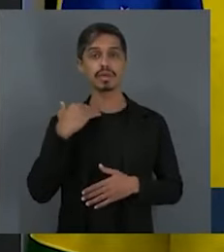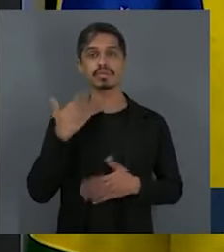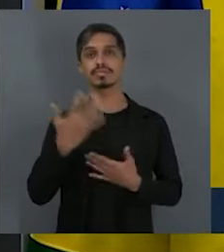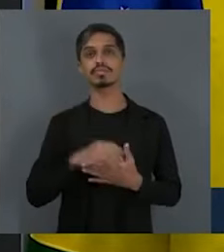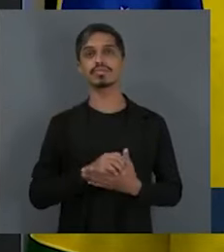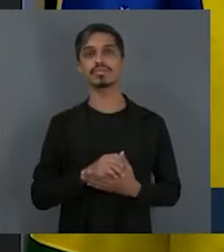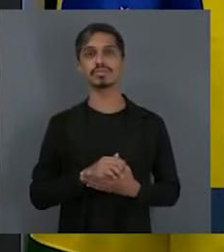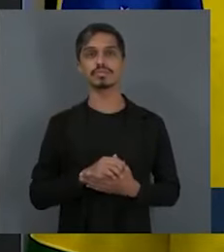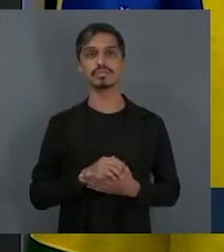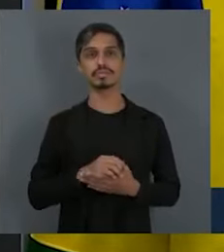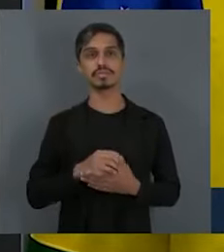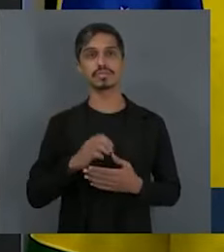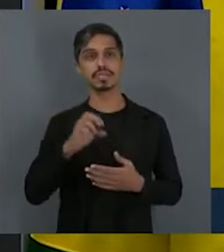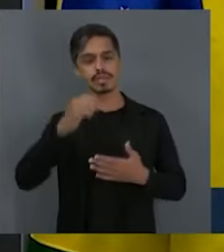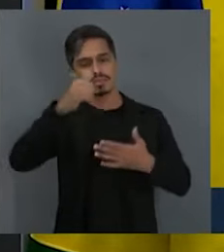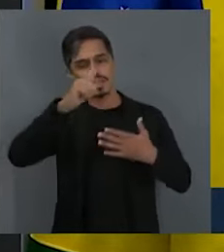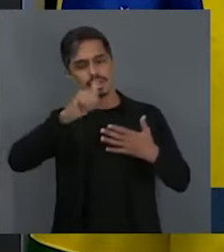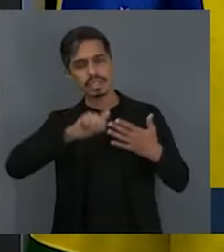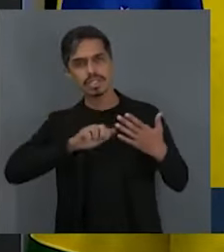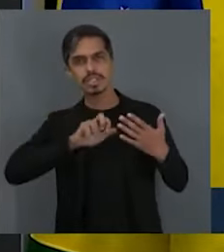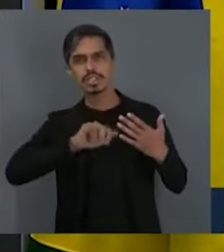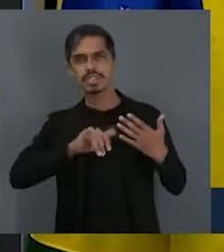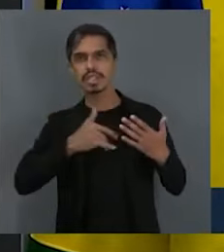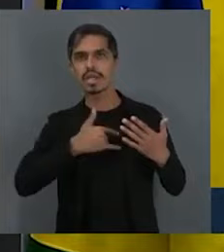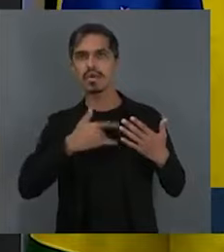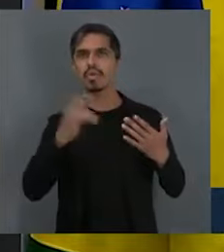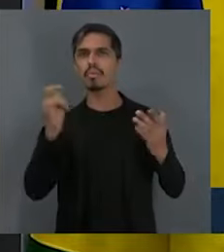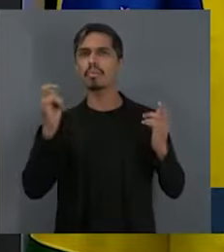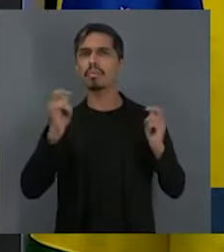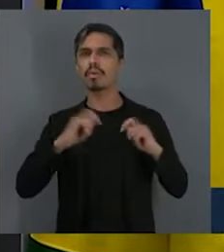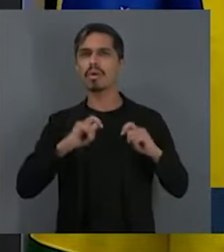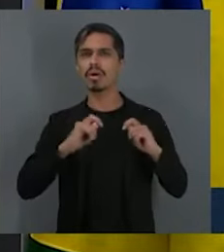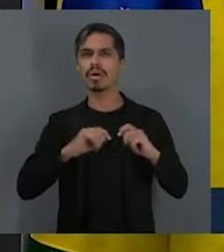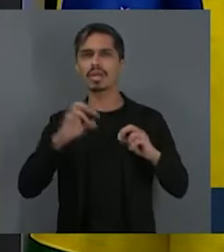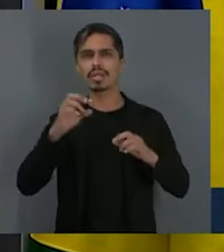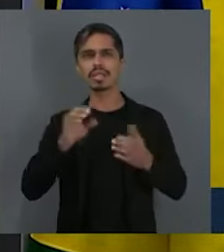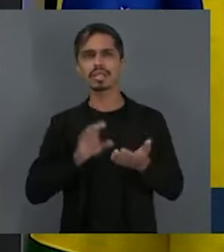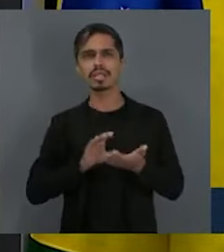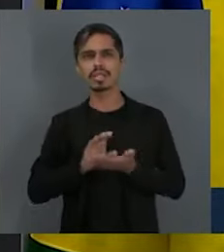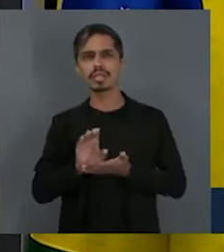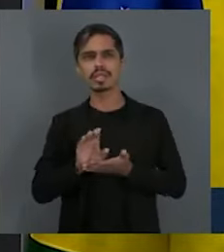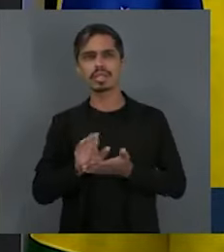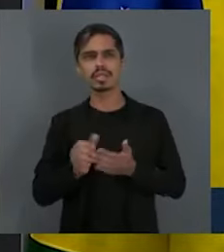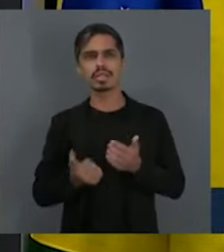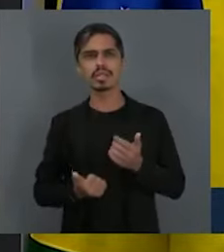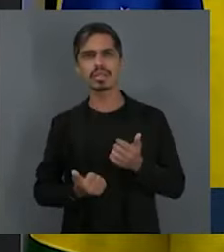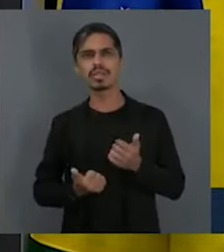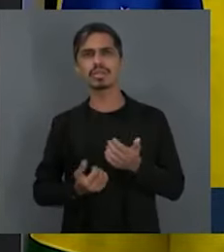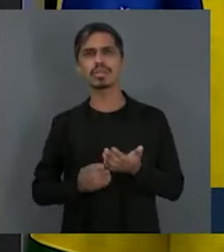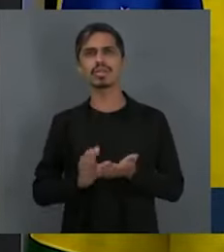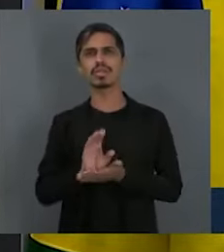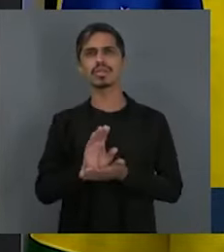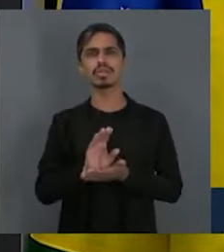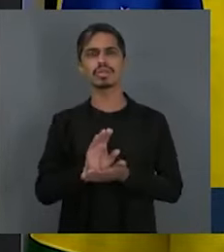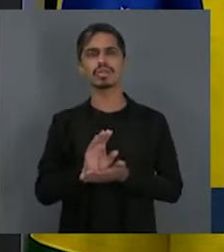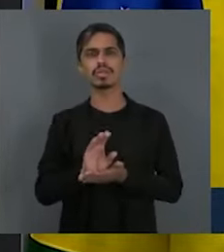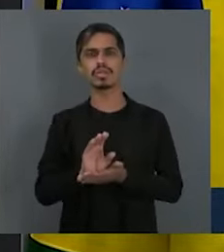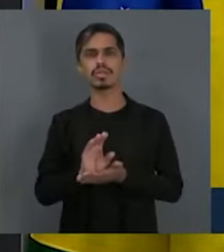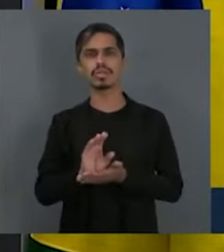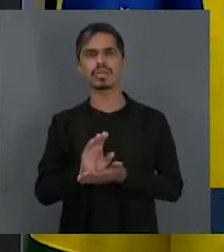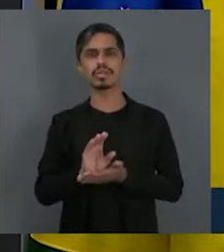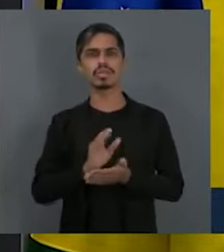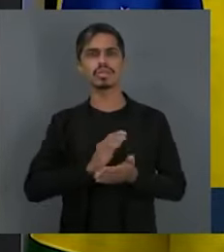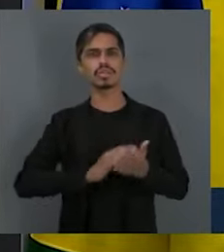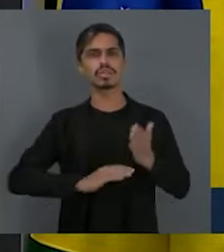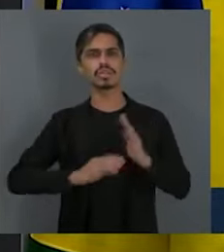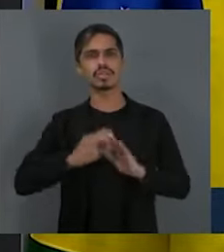verificar se eu era uma possível investidora ou financiadora do de